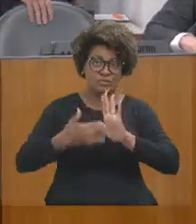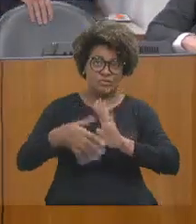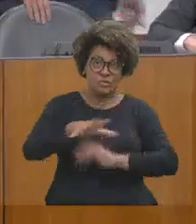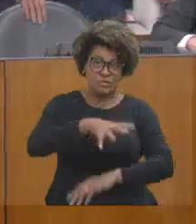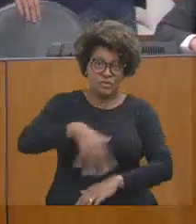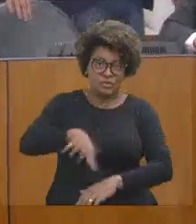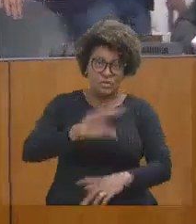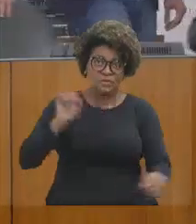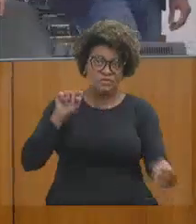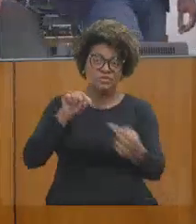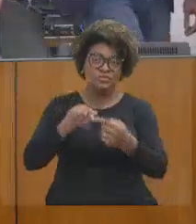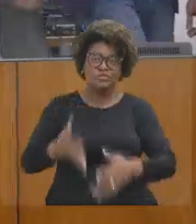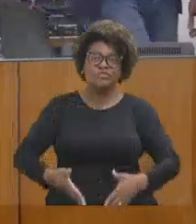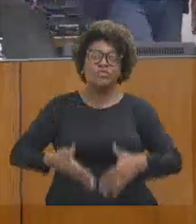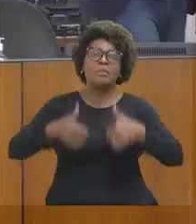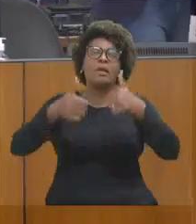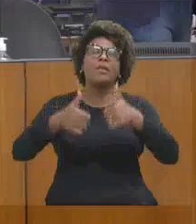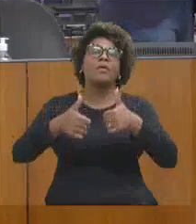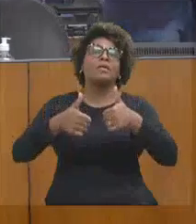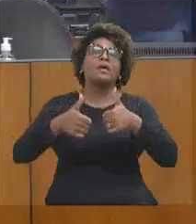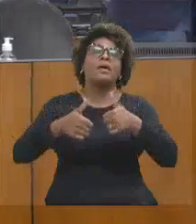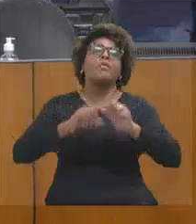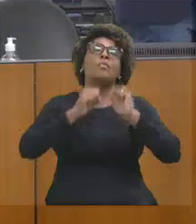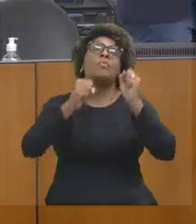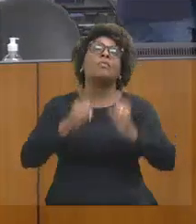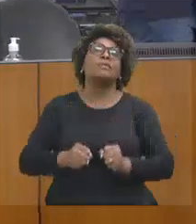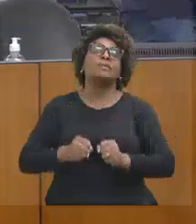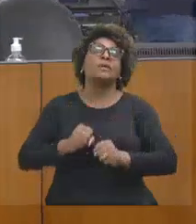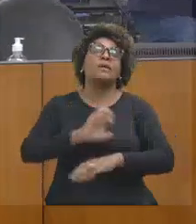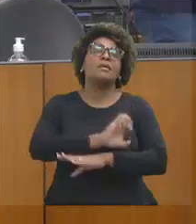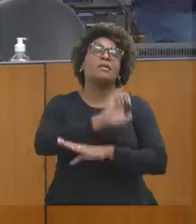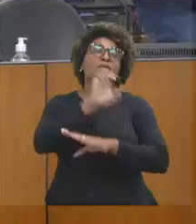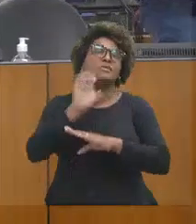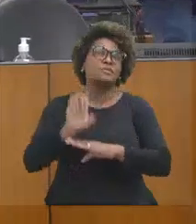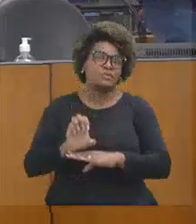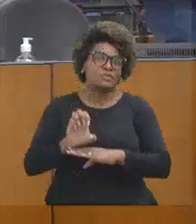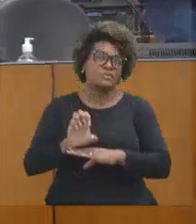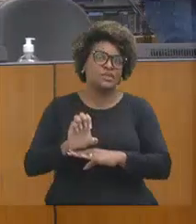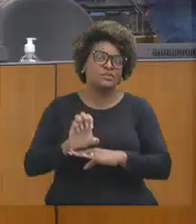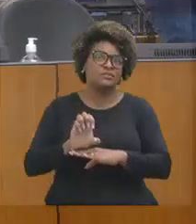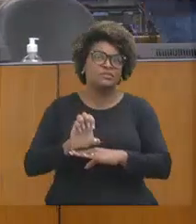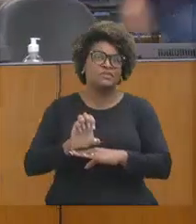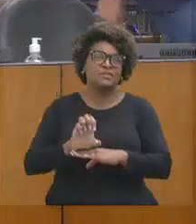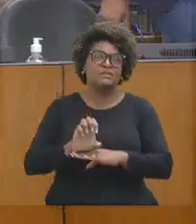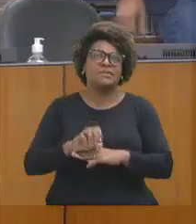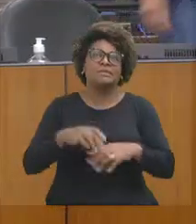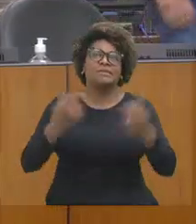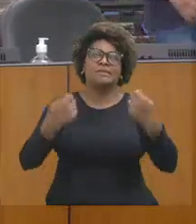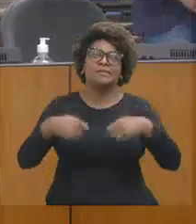de aprimorar a atuação do Poder Executivo no atendimento das demandas da população